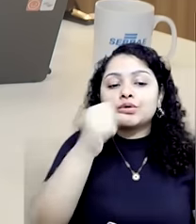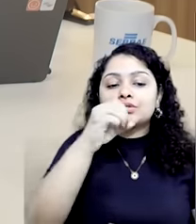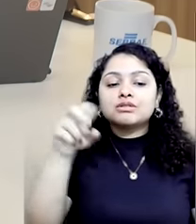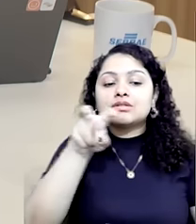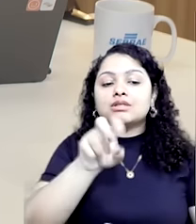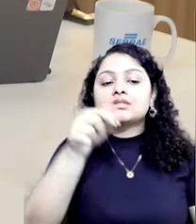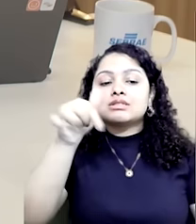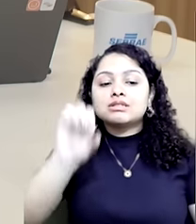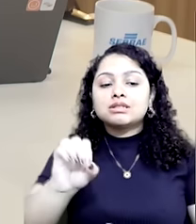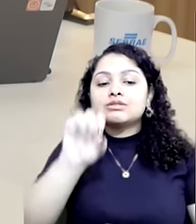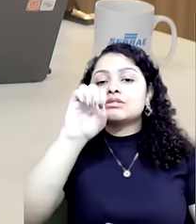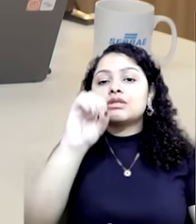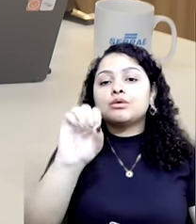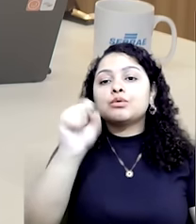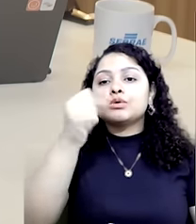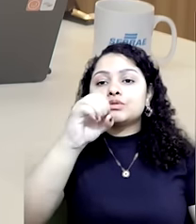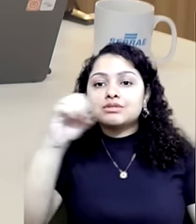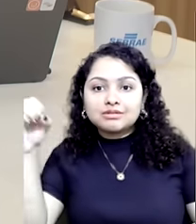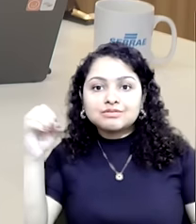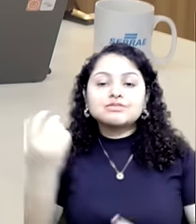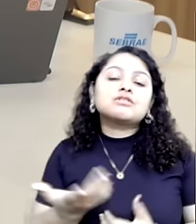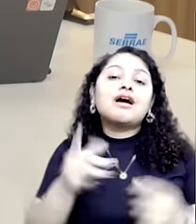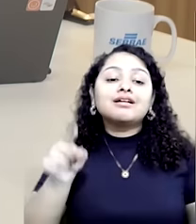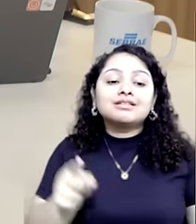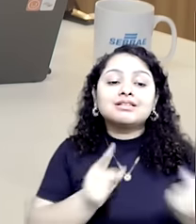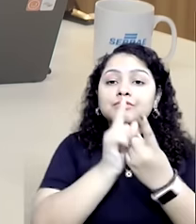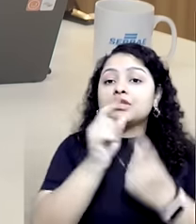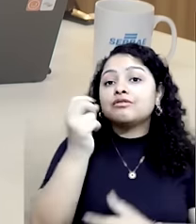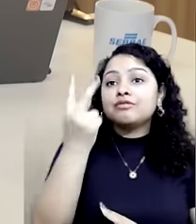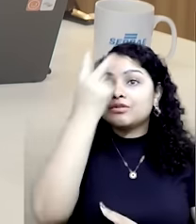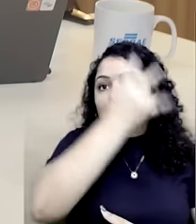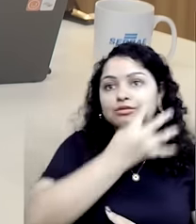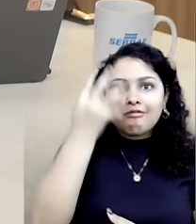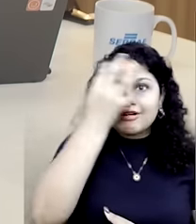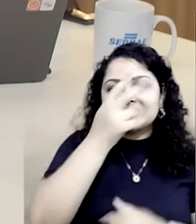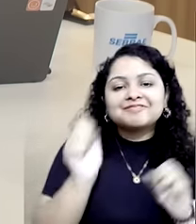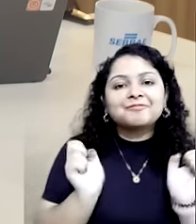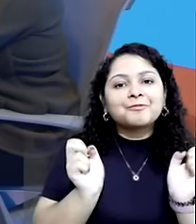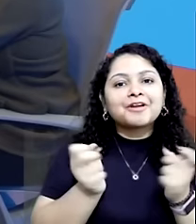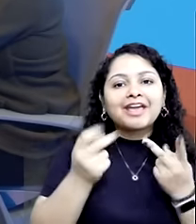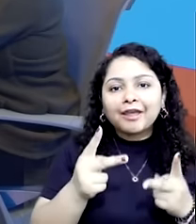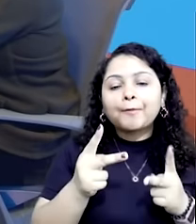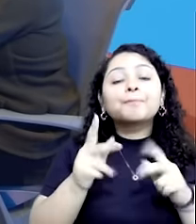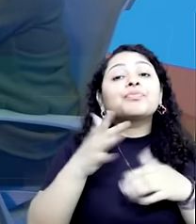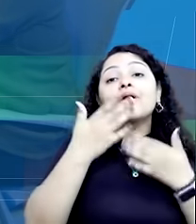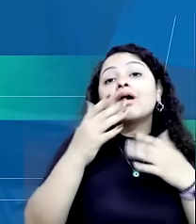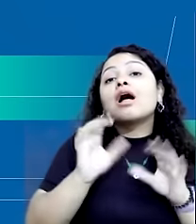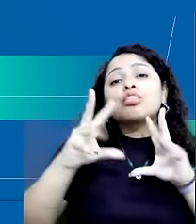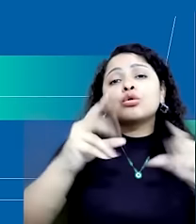horas Desejamos a todos muito sucesso e até a próxima tchau tchau